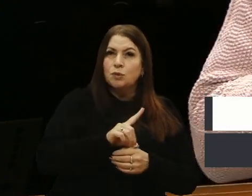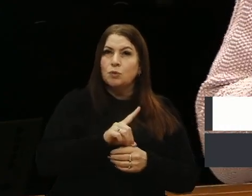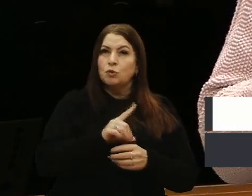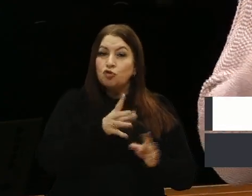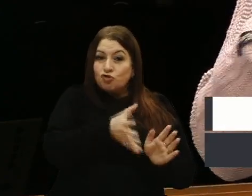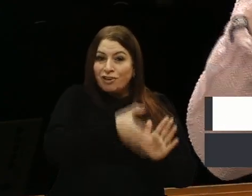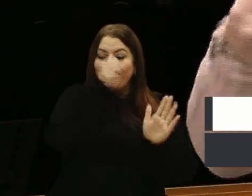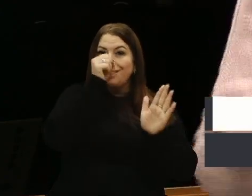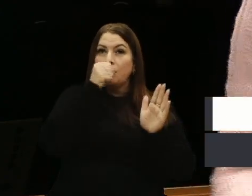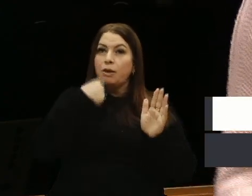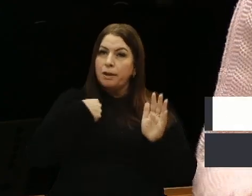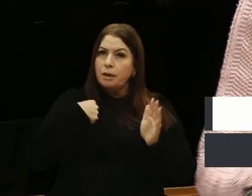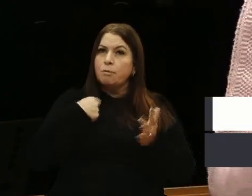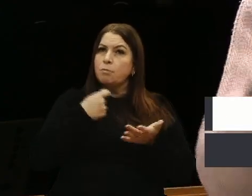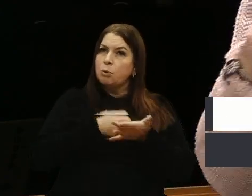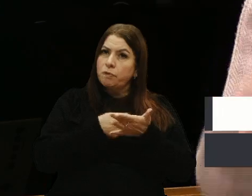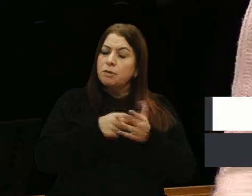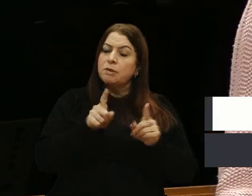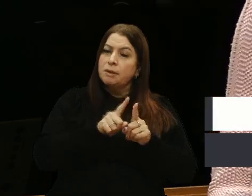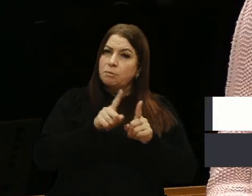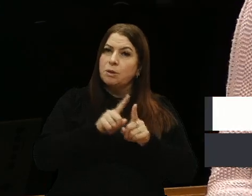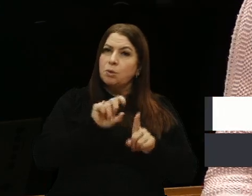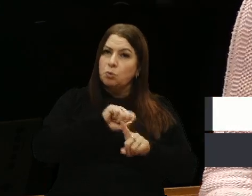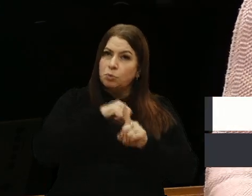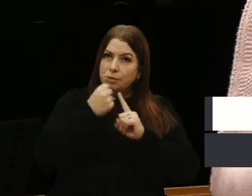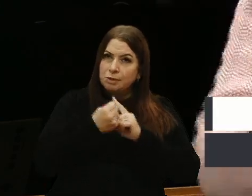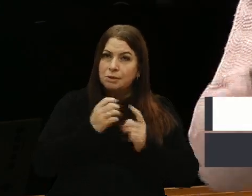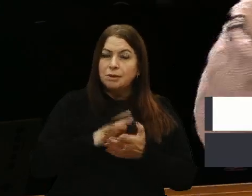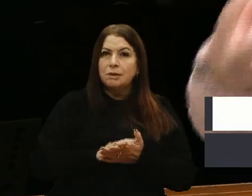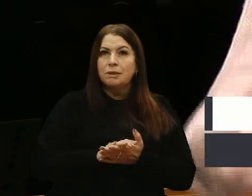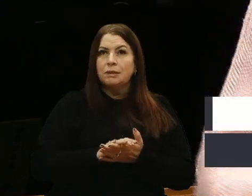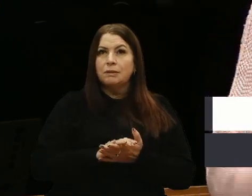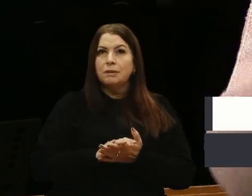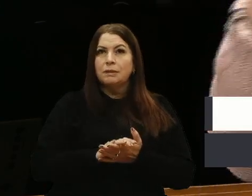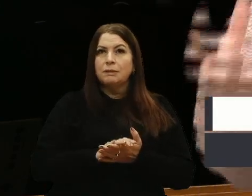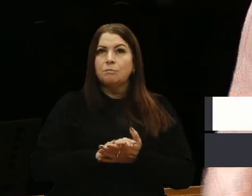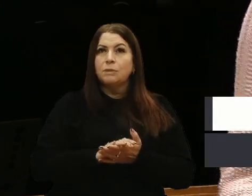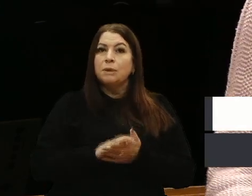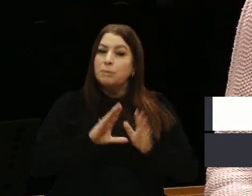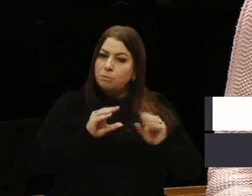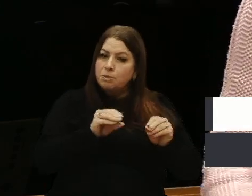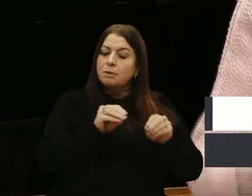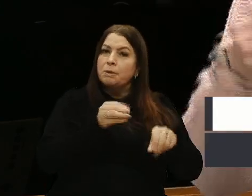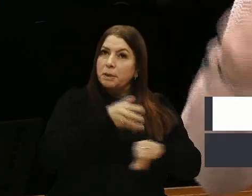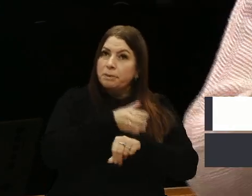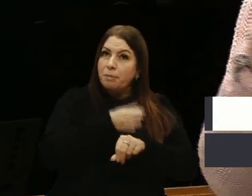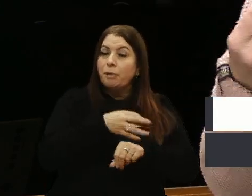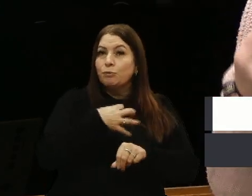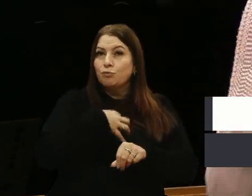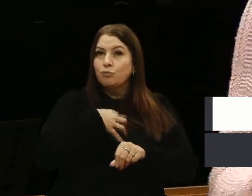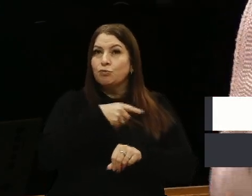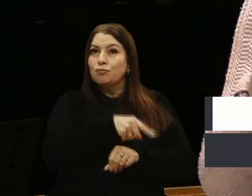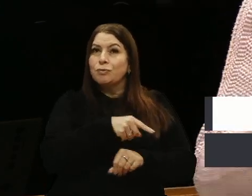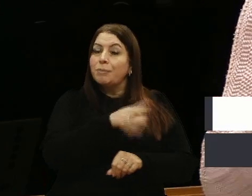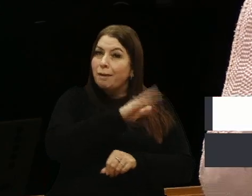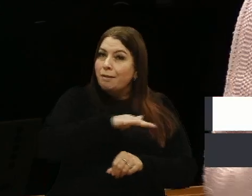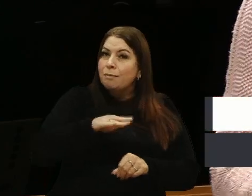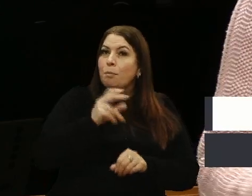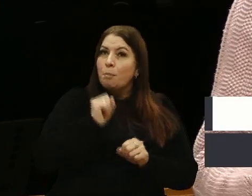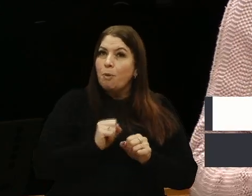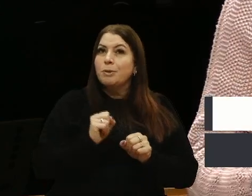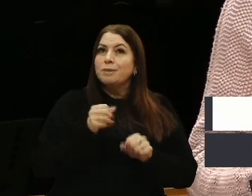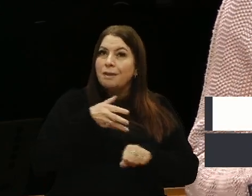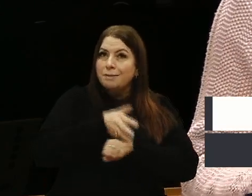é o meu dever também, enquanto sociedade, né, intervir e participar de alguma forma para que aquela criança possa